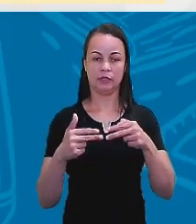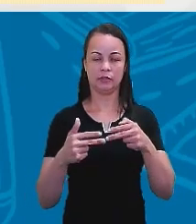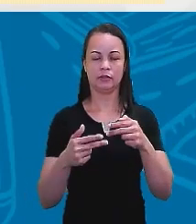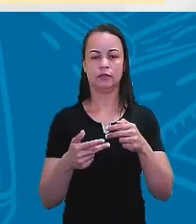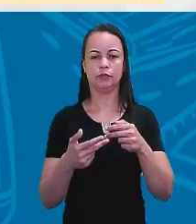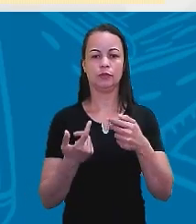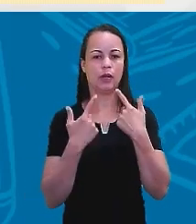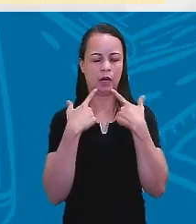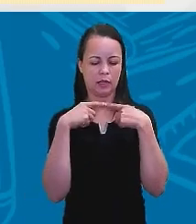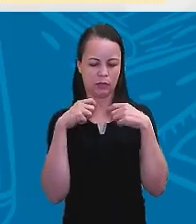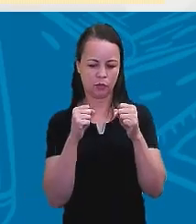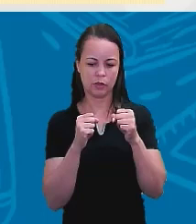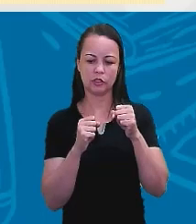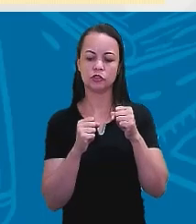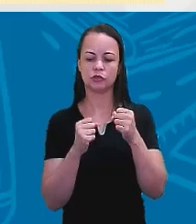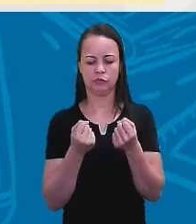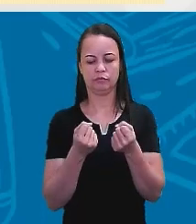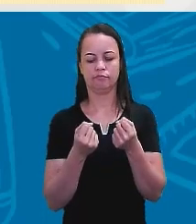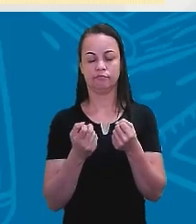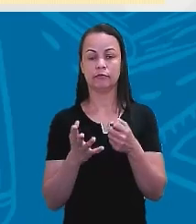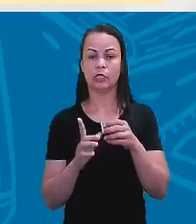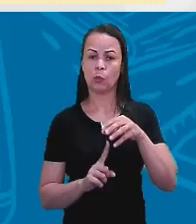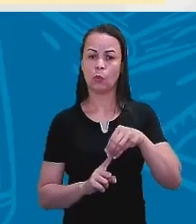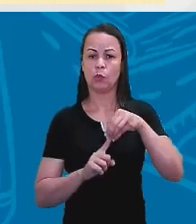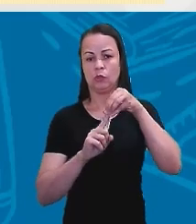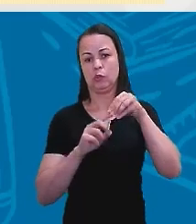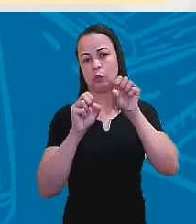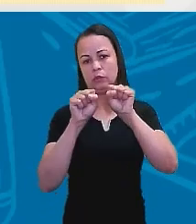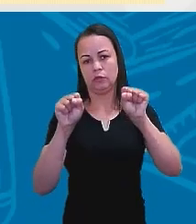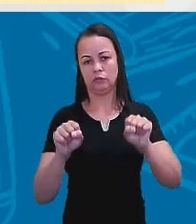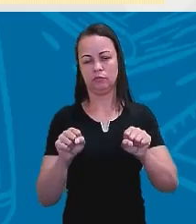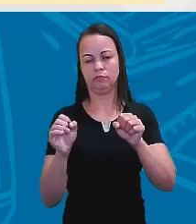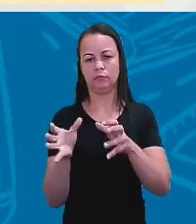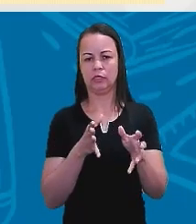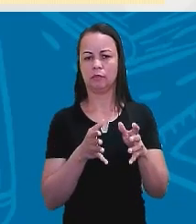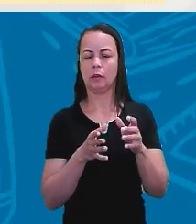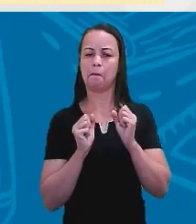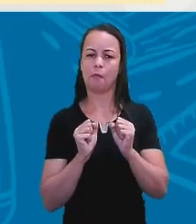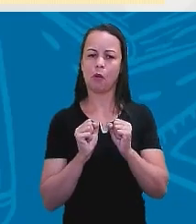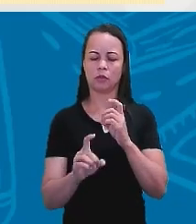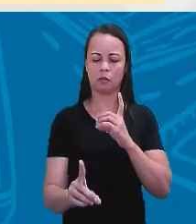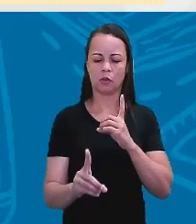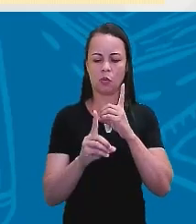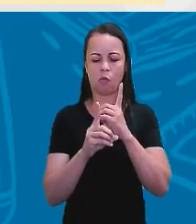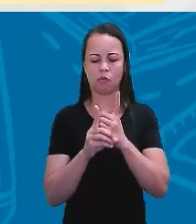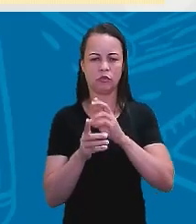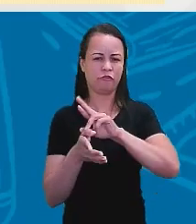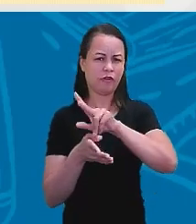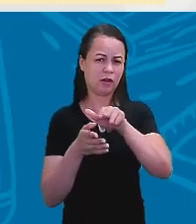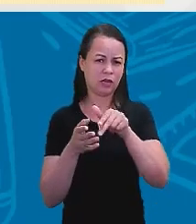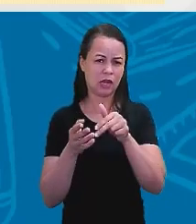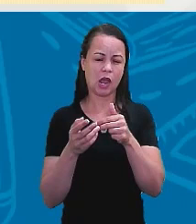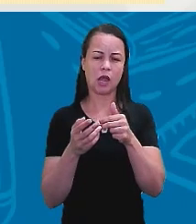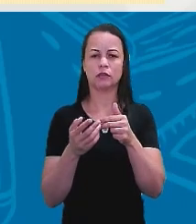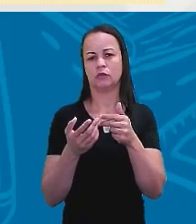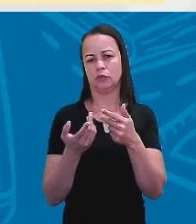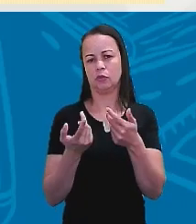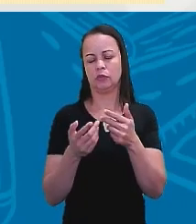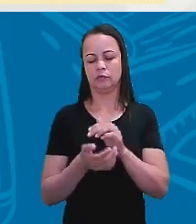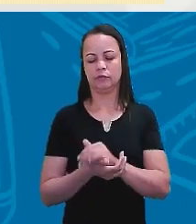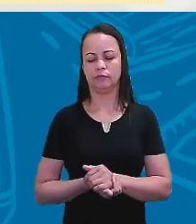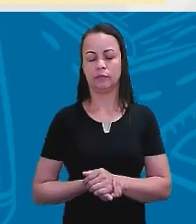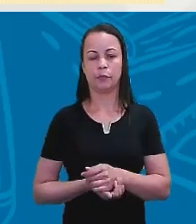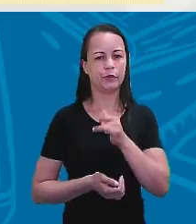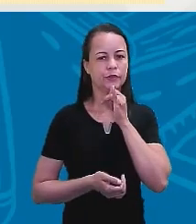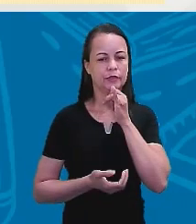é em um único sistema, né, linguístico, a gente pode encontrar algumas variações. Por exemplo, se